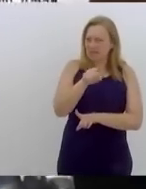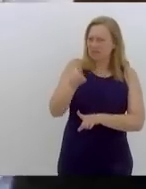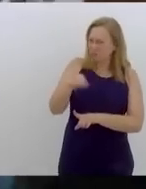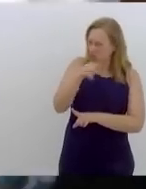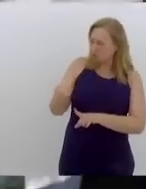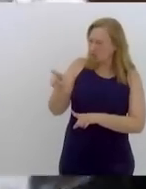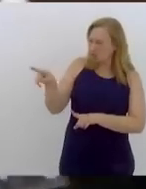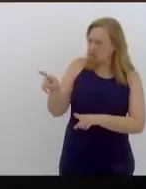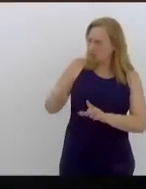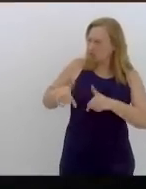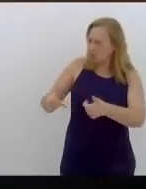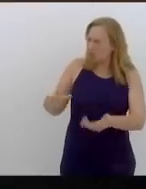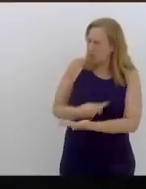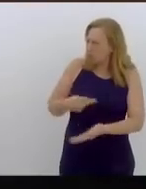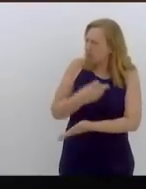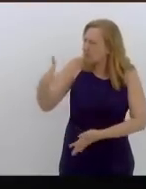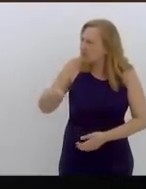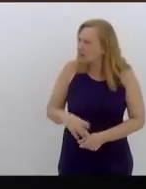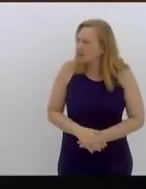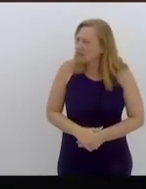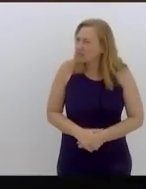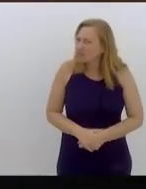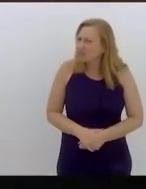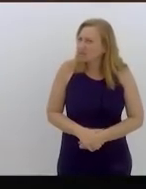pela ação dele